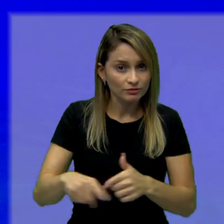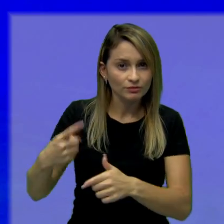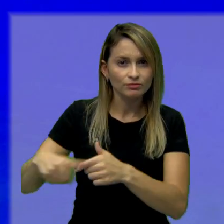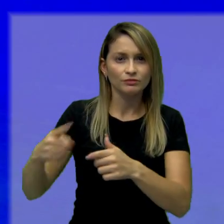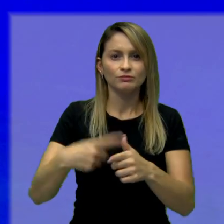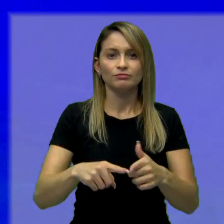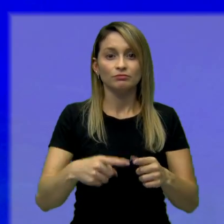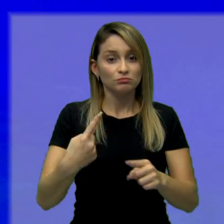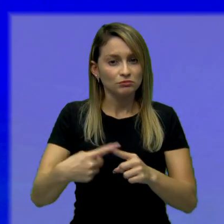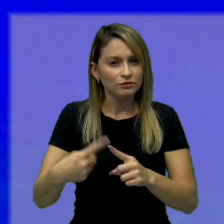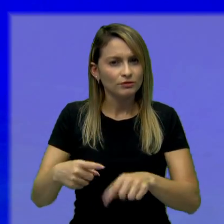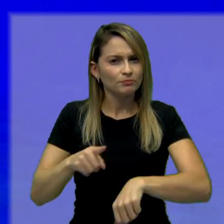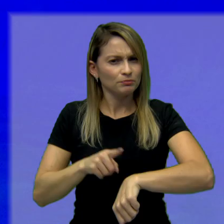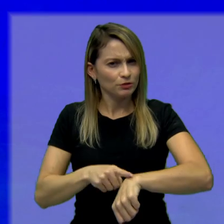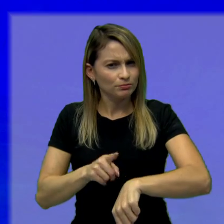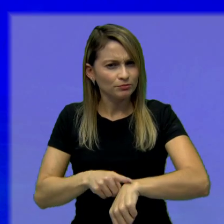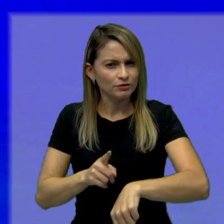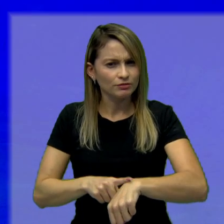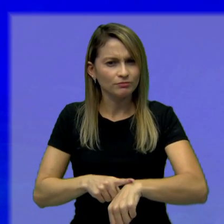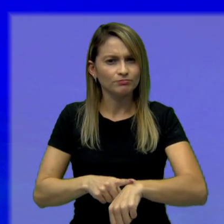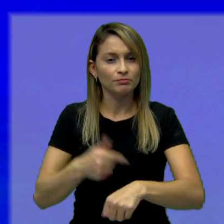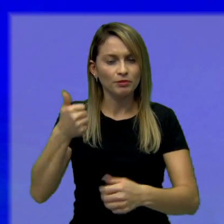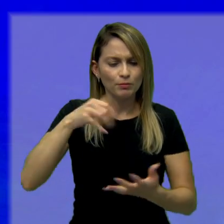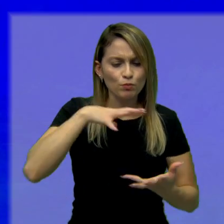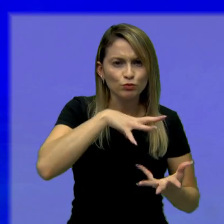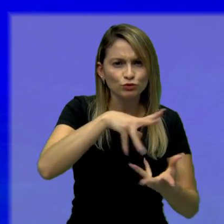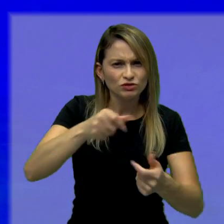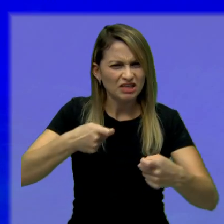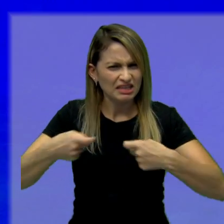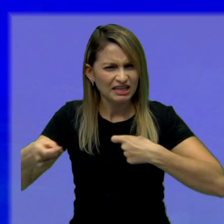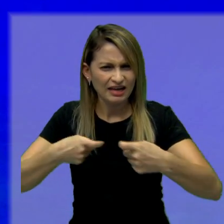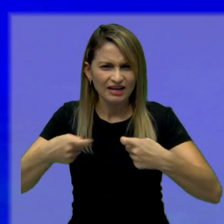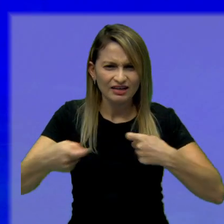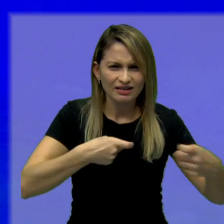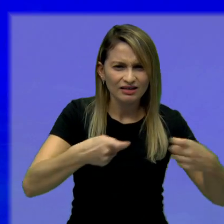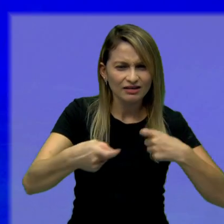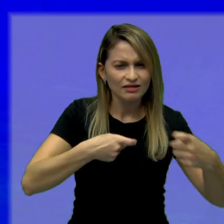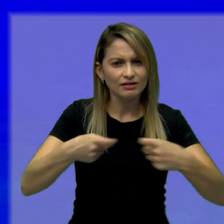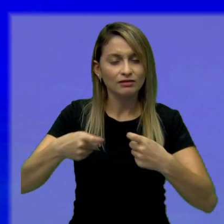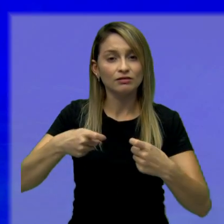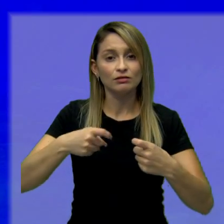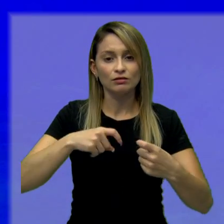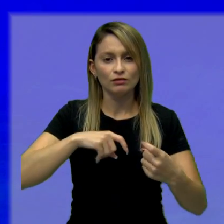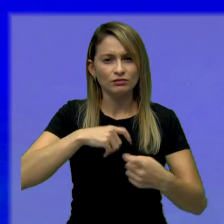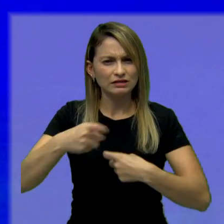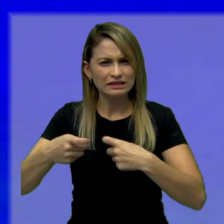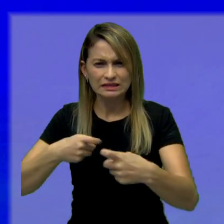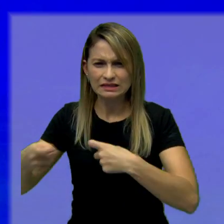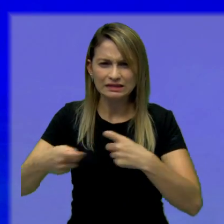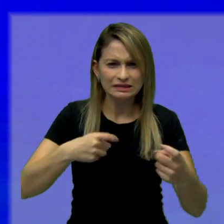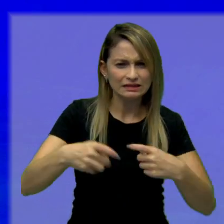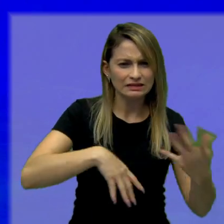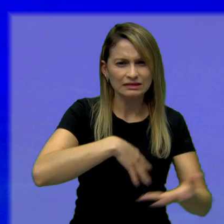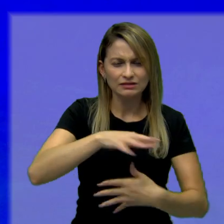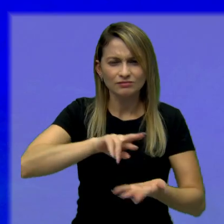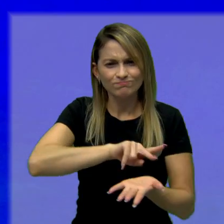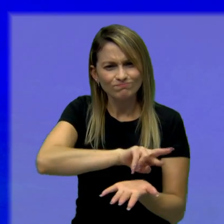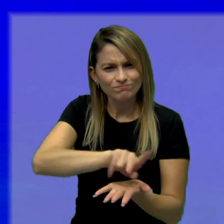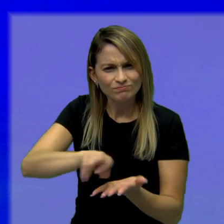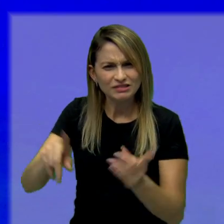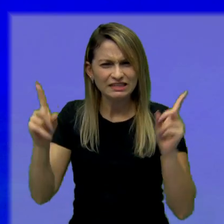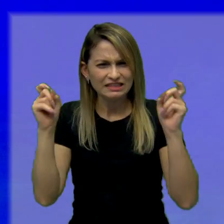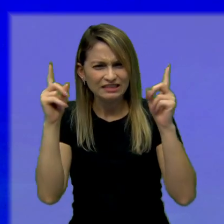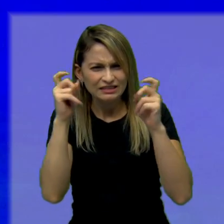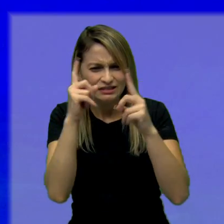conturbado. Por quê? Porque estávamos às portas da Primeira Grande Guerra Mundial. Então o mundo estava muito bagunçado,